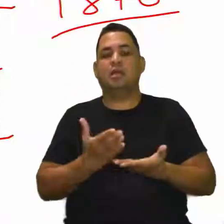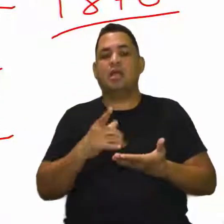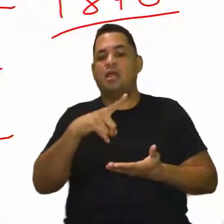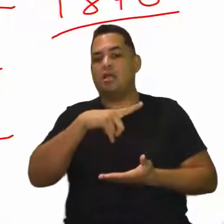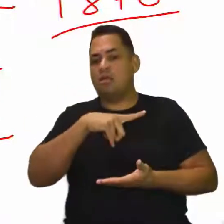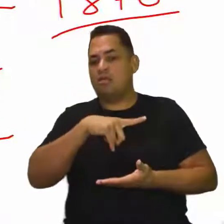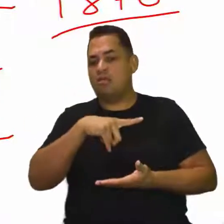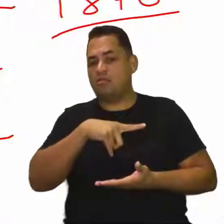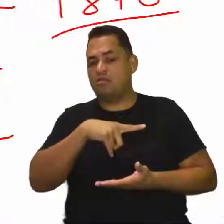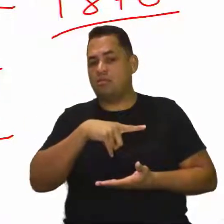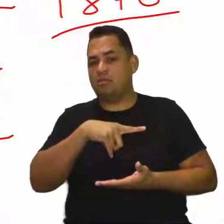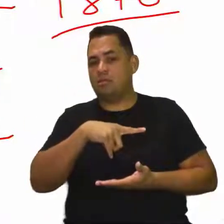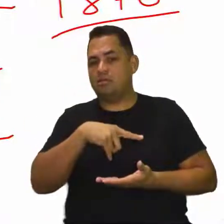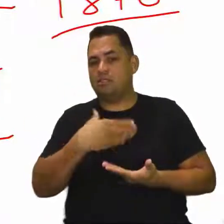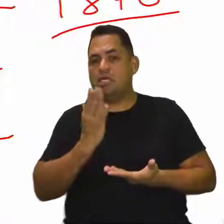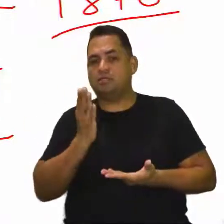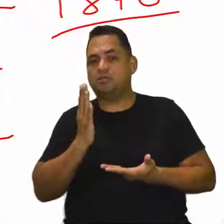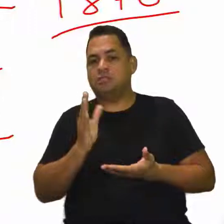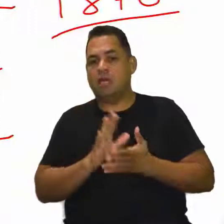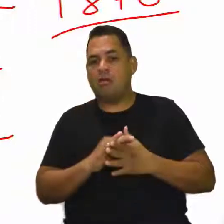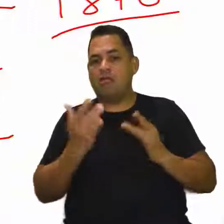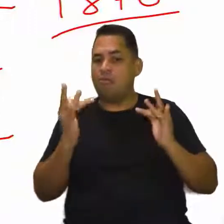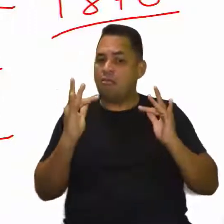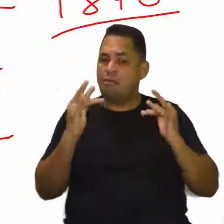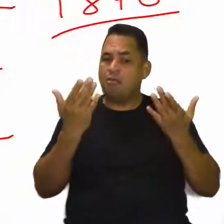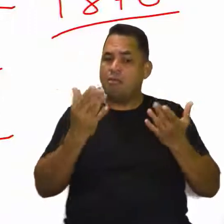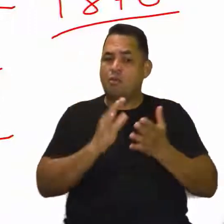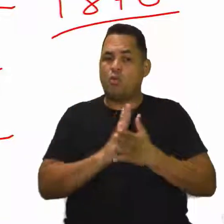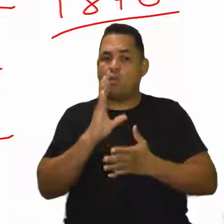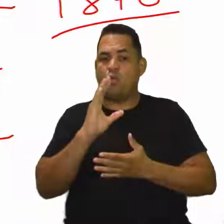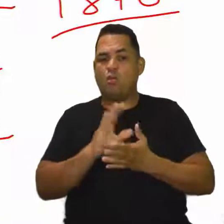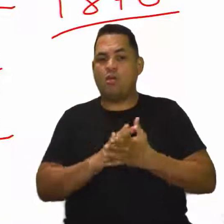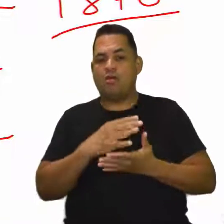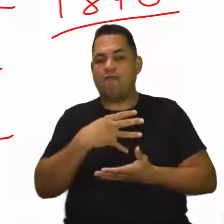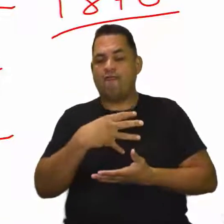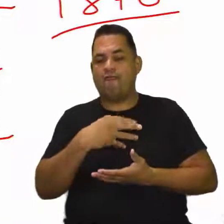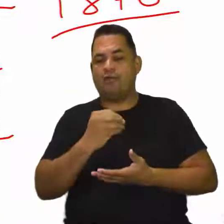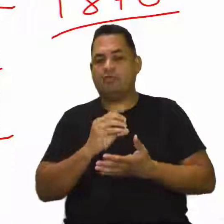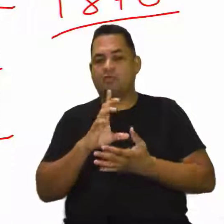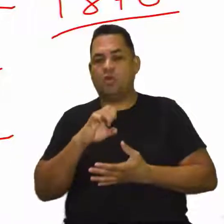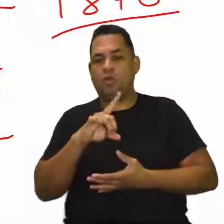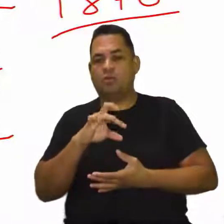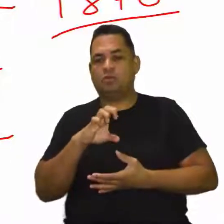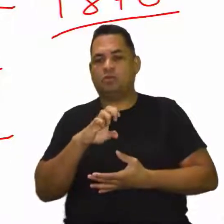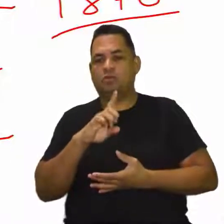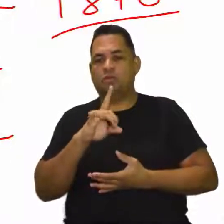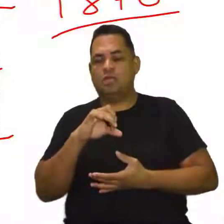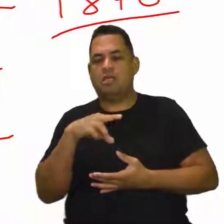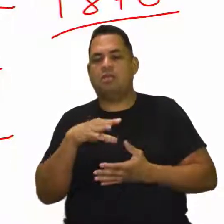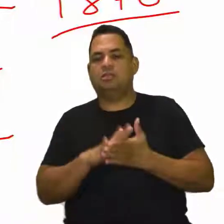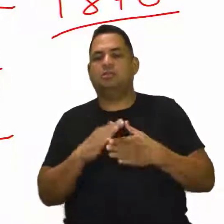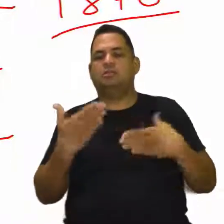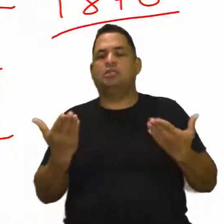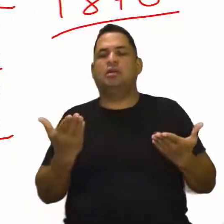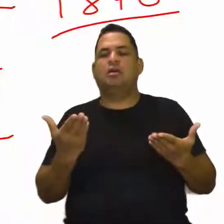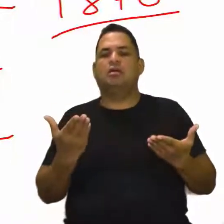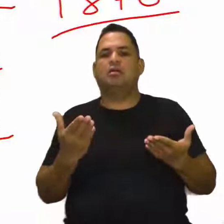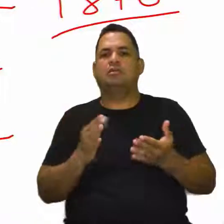Europa. Então, não teve combinação. E depois do Uruguai, ele já tinha se tornado uma